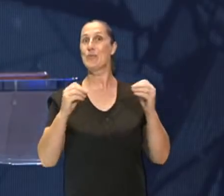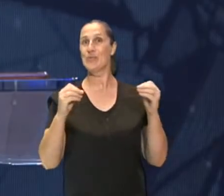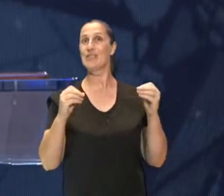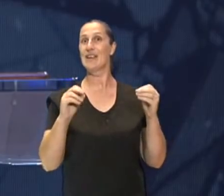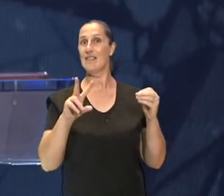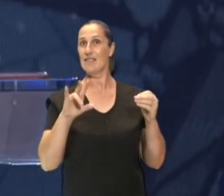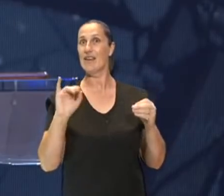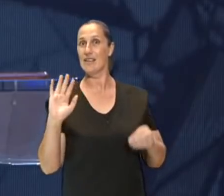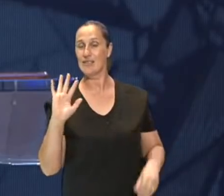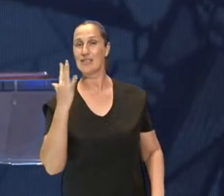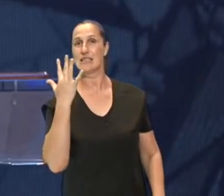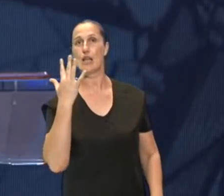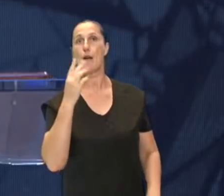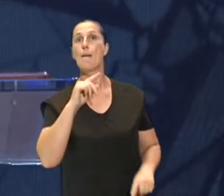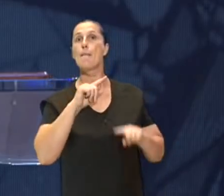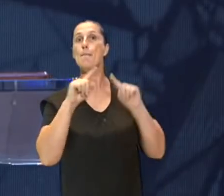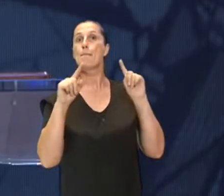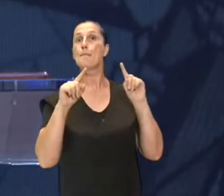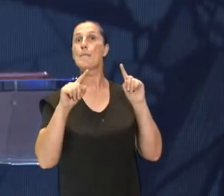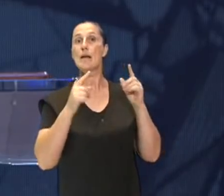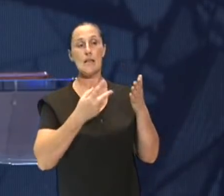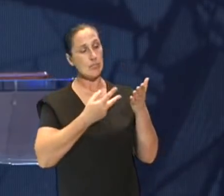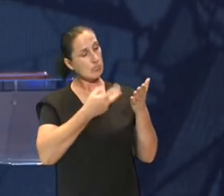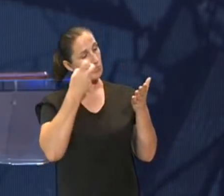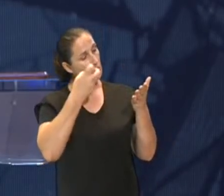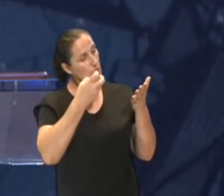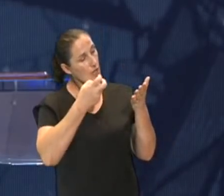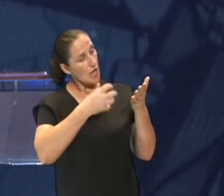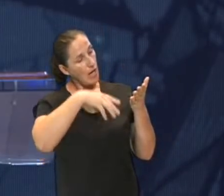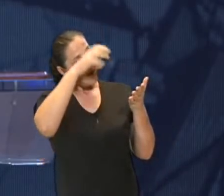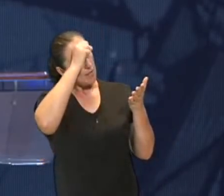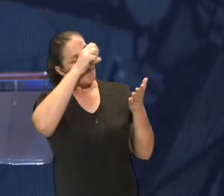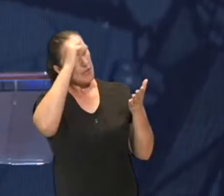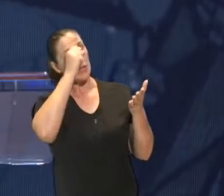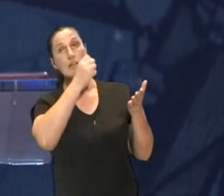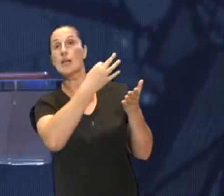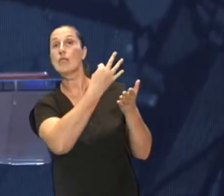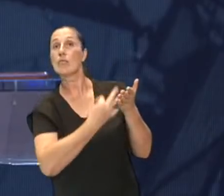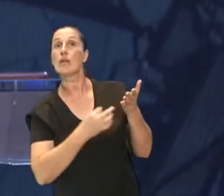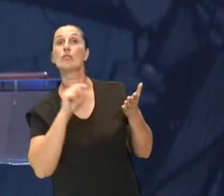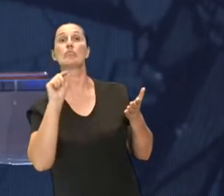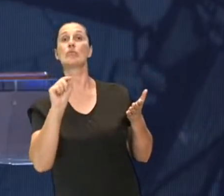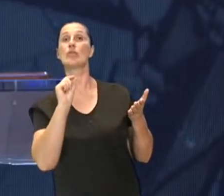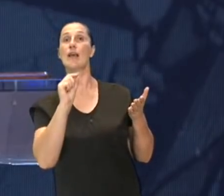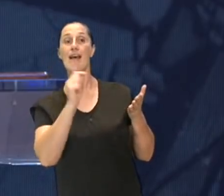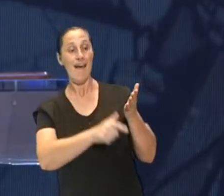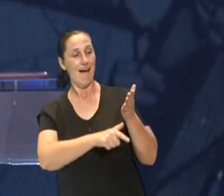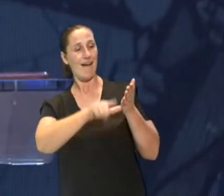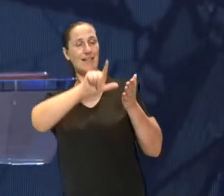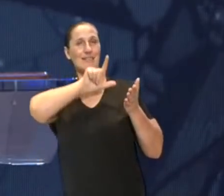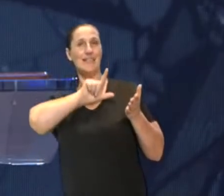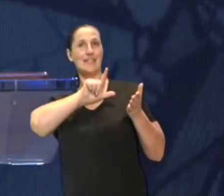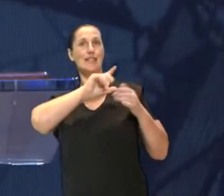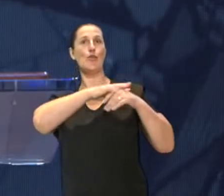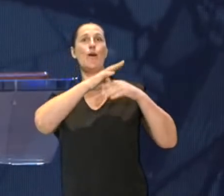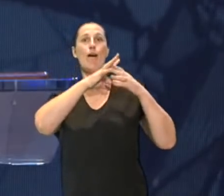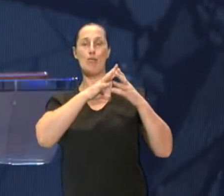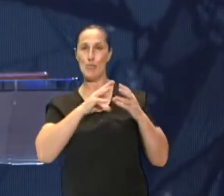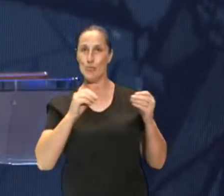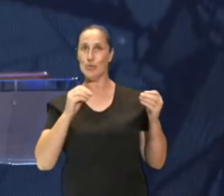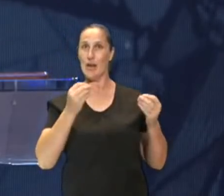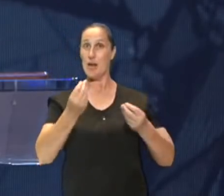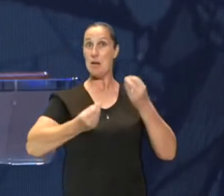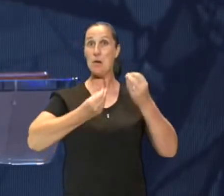a gente vai aprender nesse texto e nos 3 textos paralelos o que antecedeu a cura,